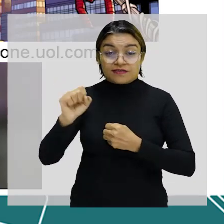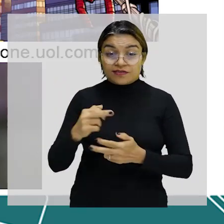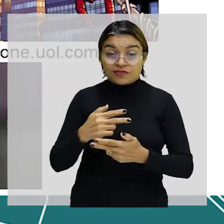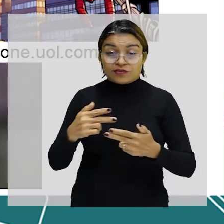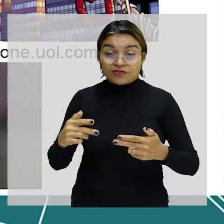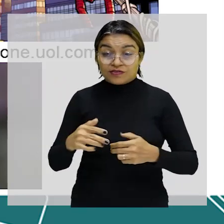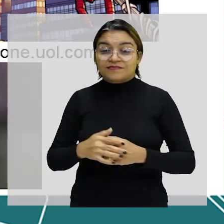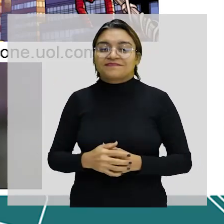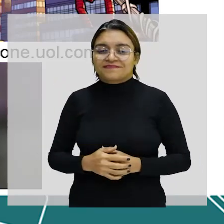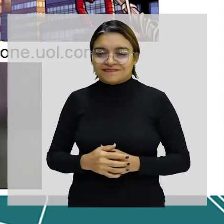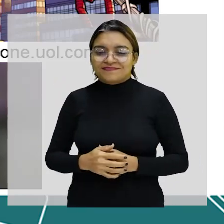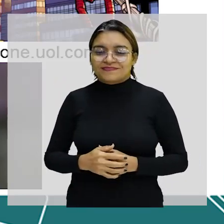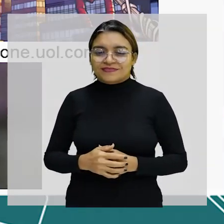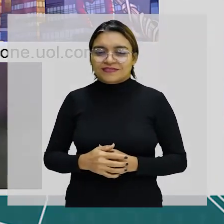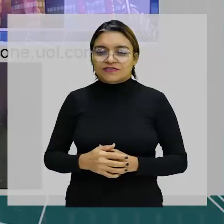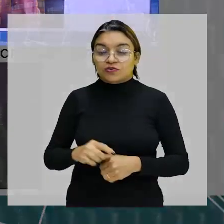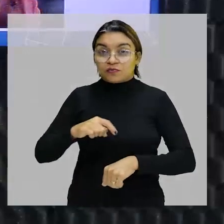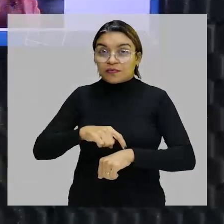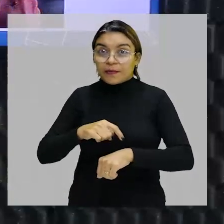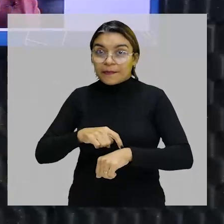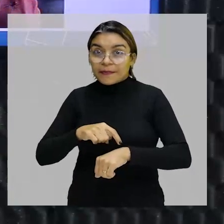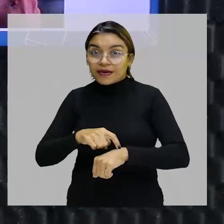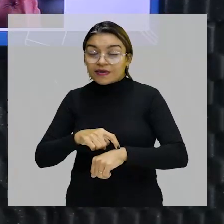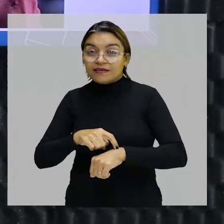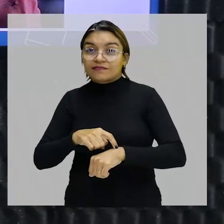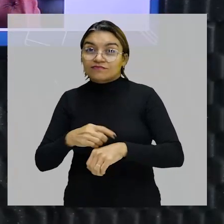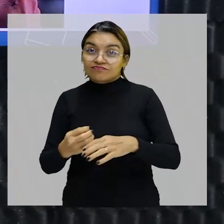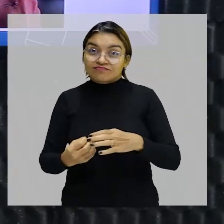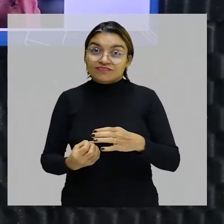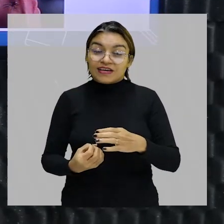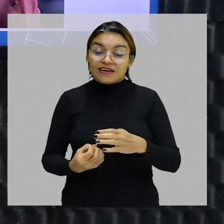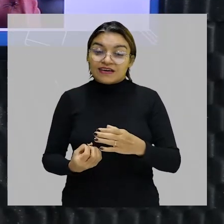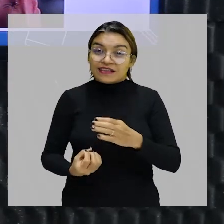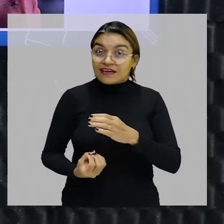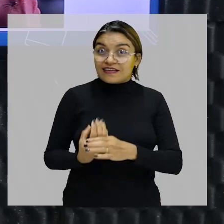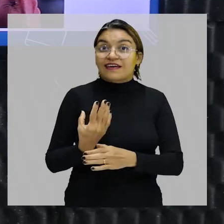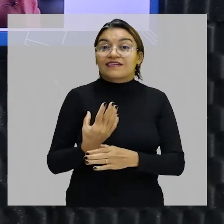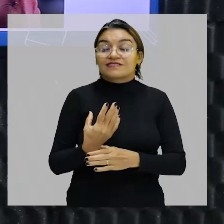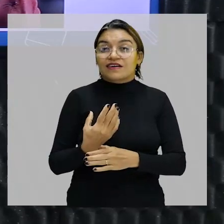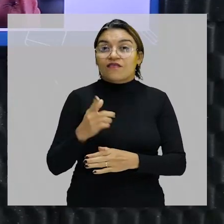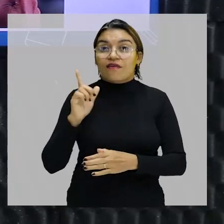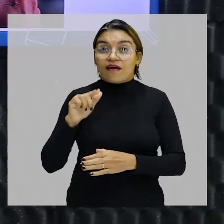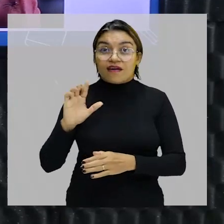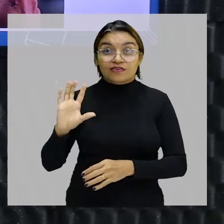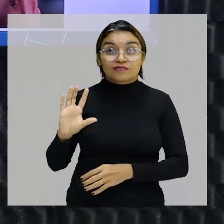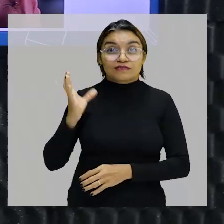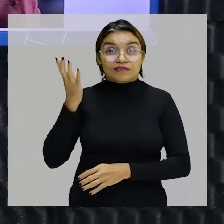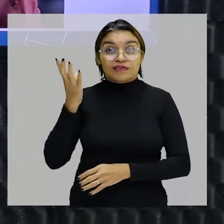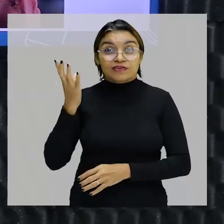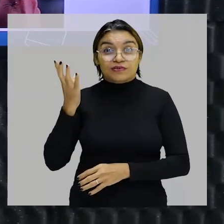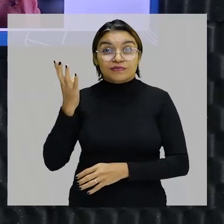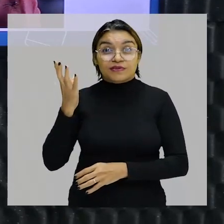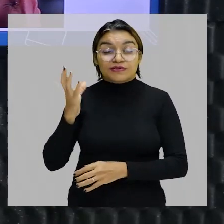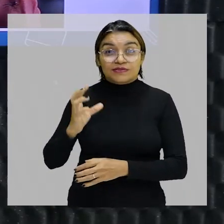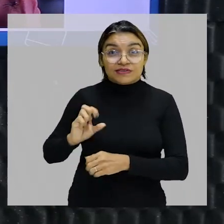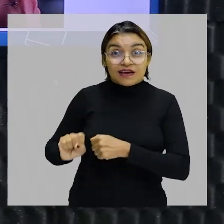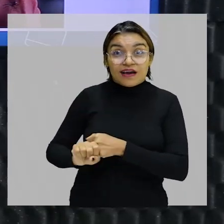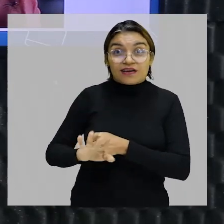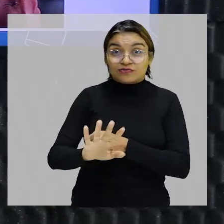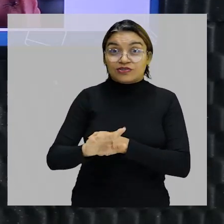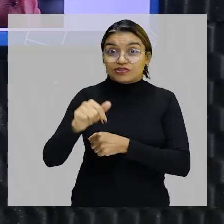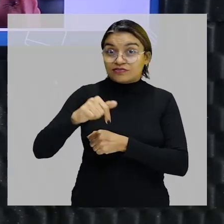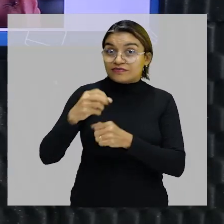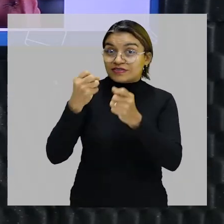sua gênese, né, no seu nascimento, se deve aos fenômenos radioativos, que iriam